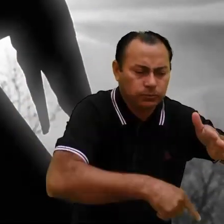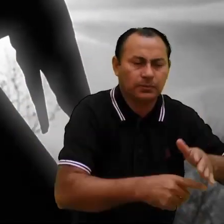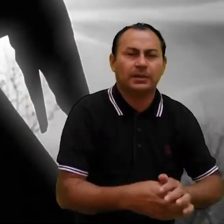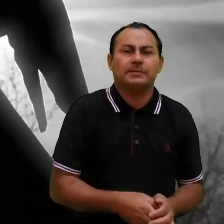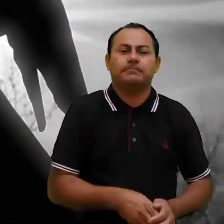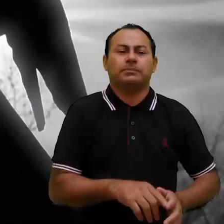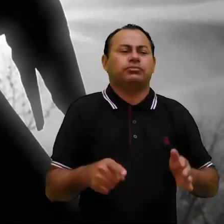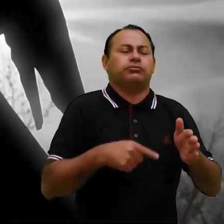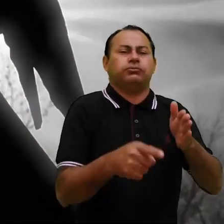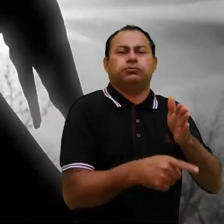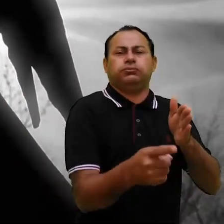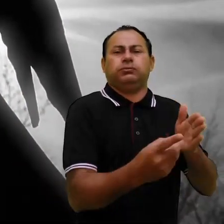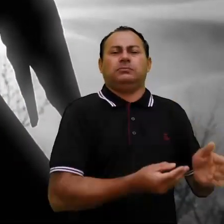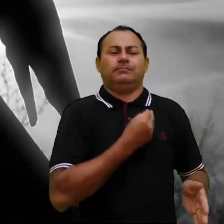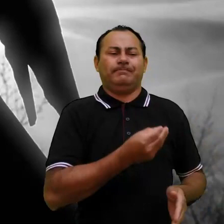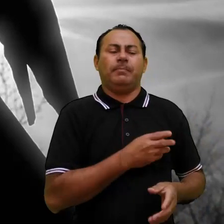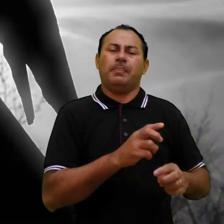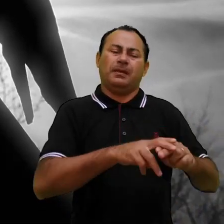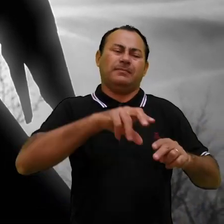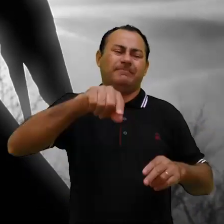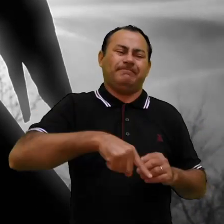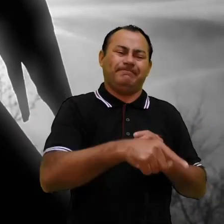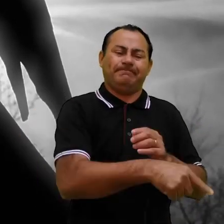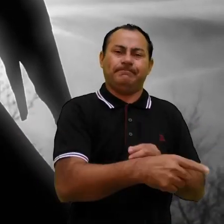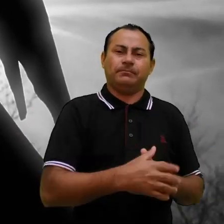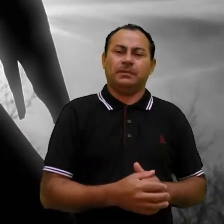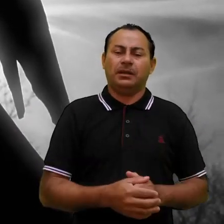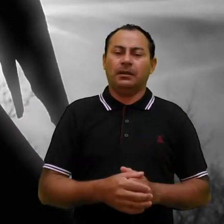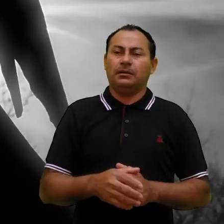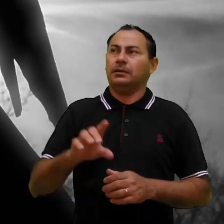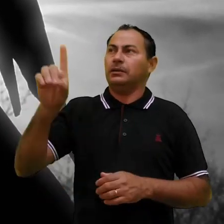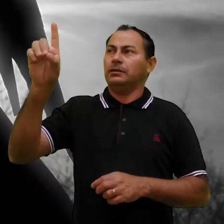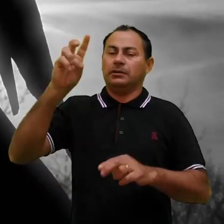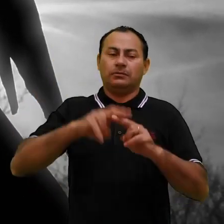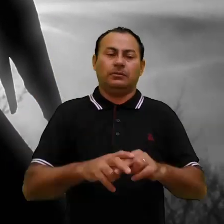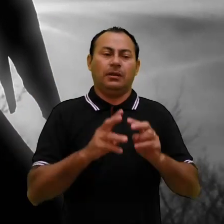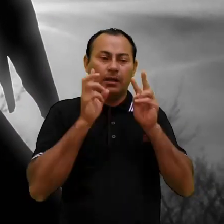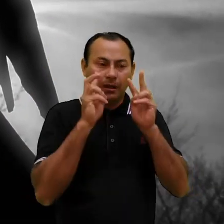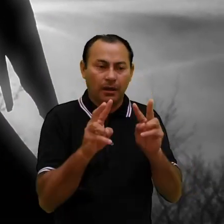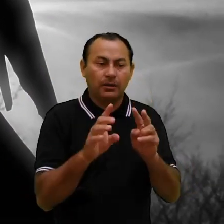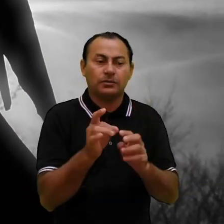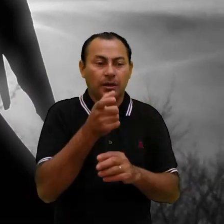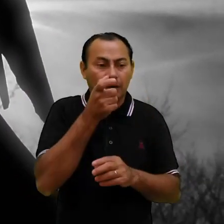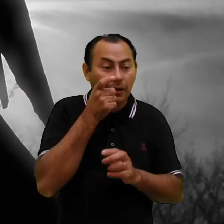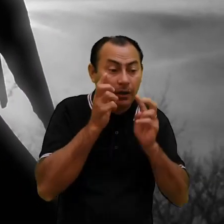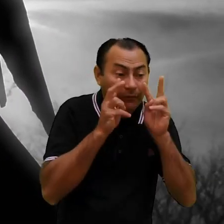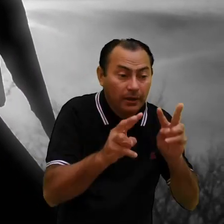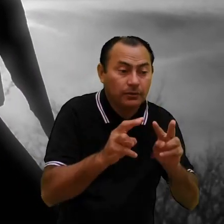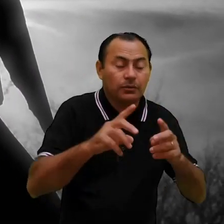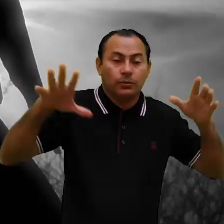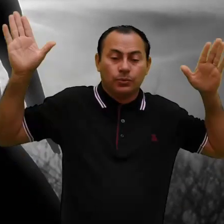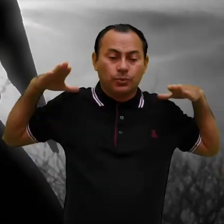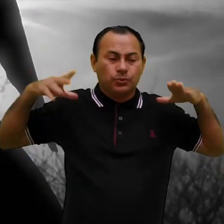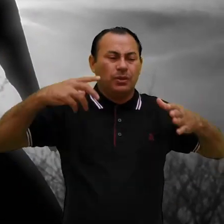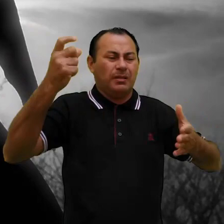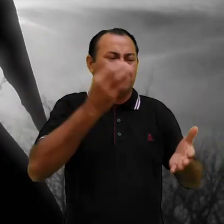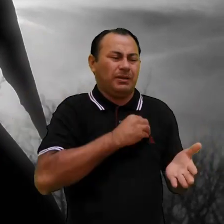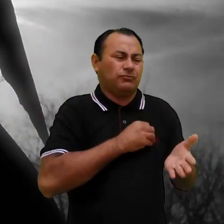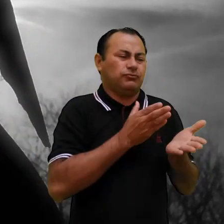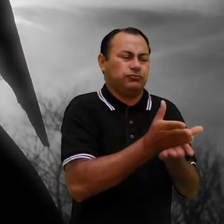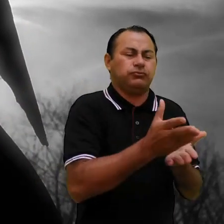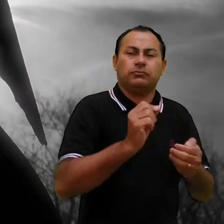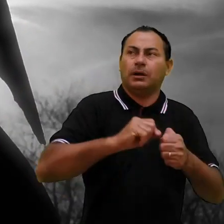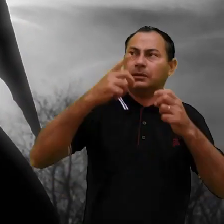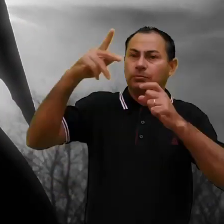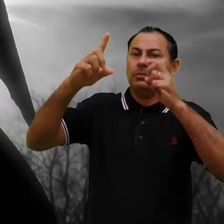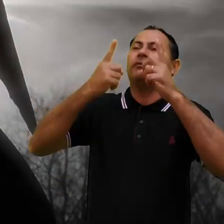profundezas infinitas. Definitivamente Deus não ficou sentado, inerte, só assistindo os anjos caídos não fazerem a sua